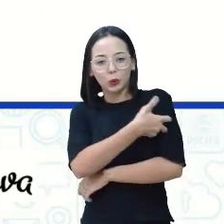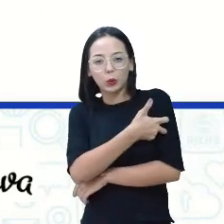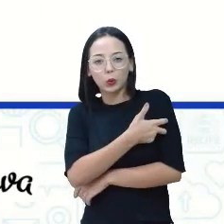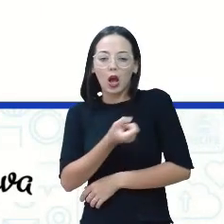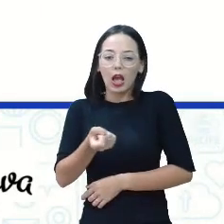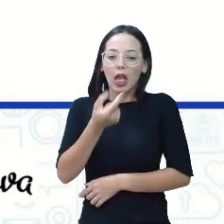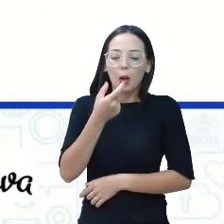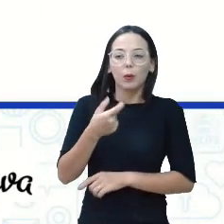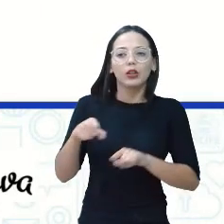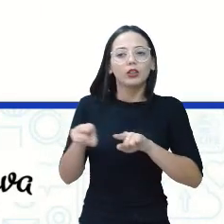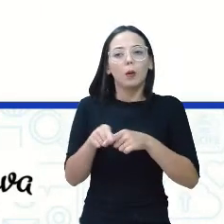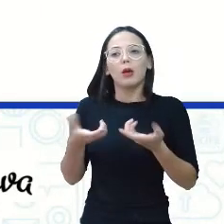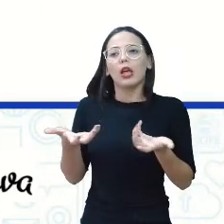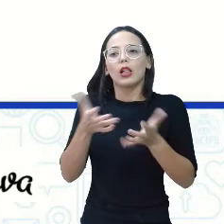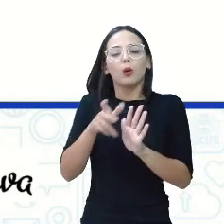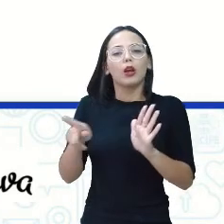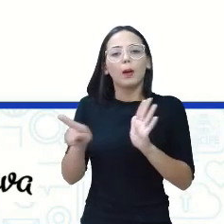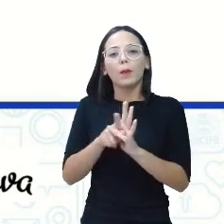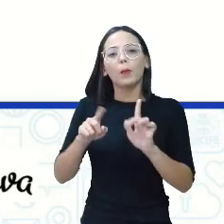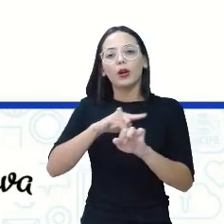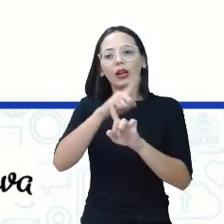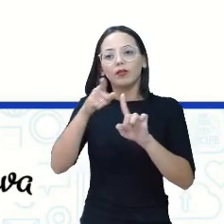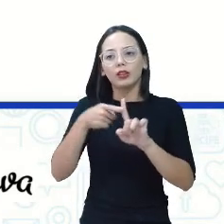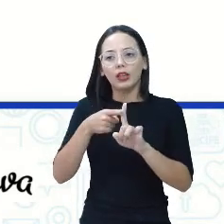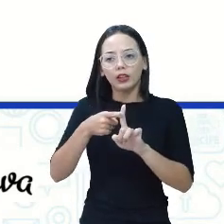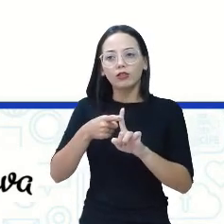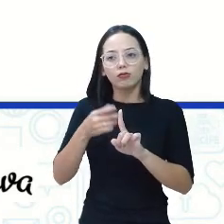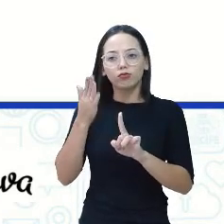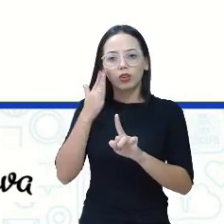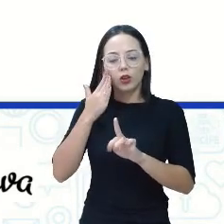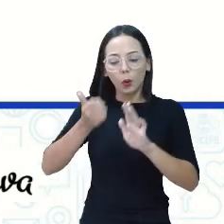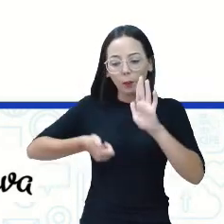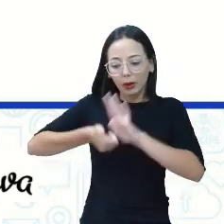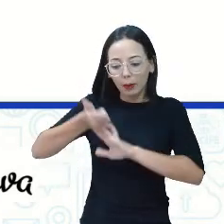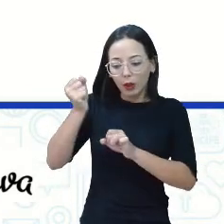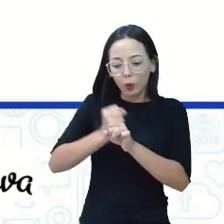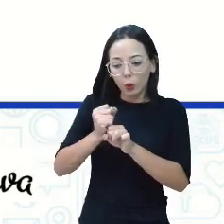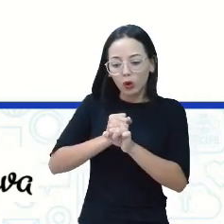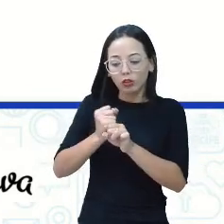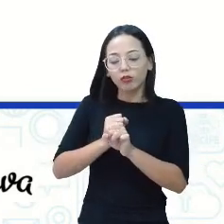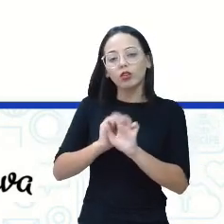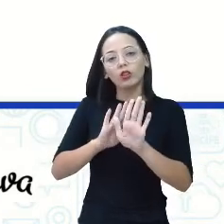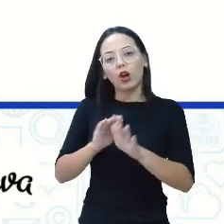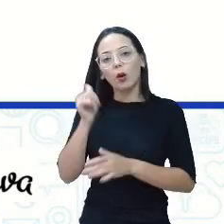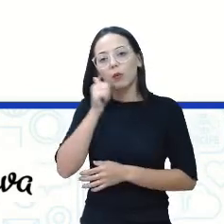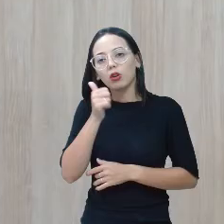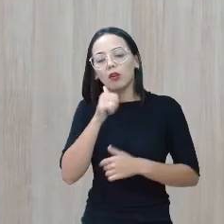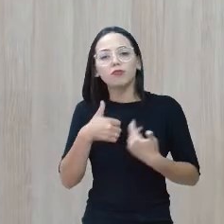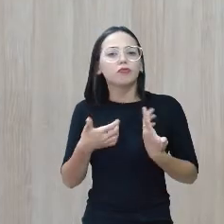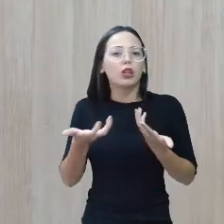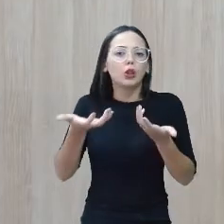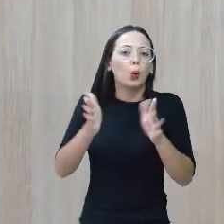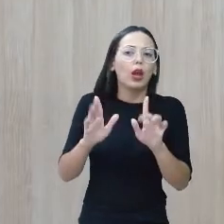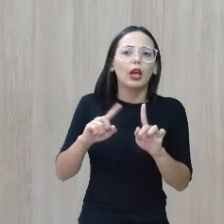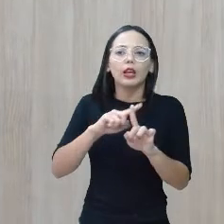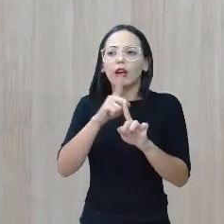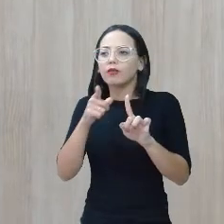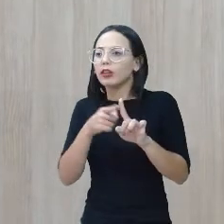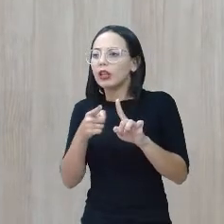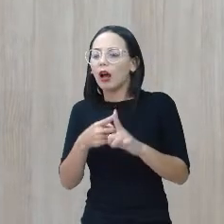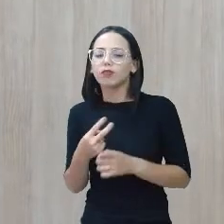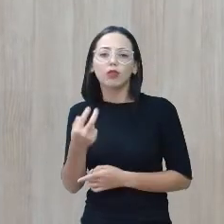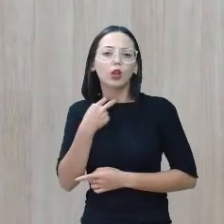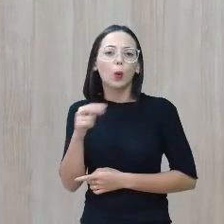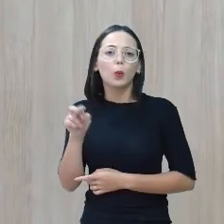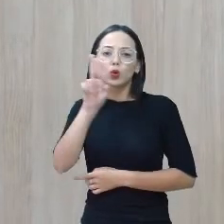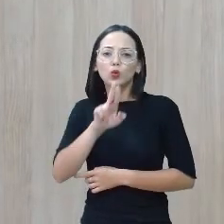desejam a gravidez no primeiro ano após sua colocação. Então, as mulheres que não querem engravidar, que não podem